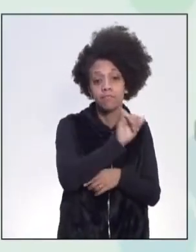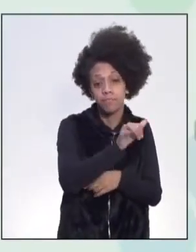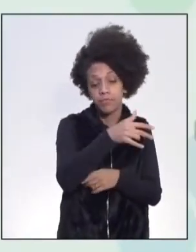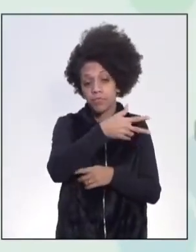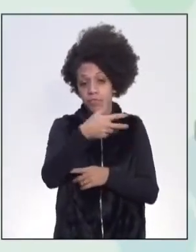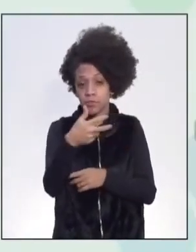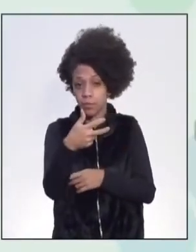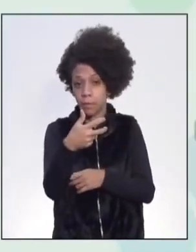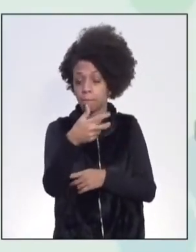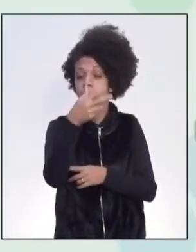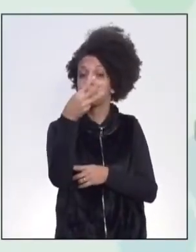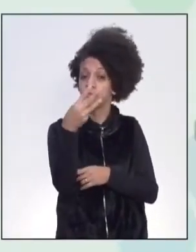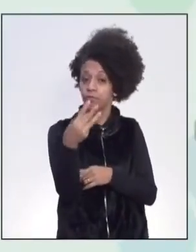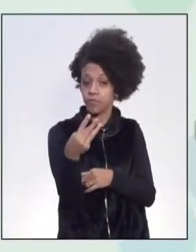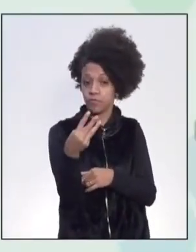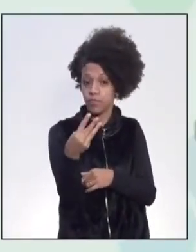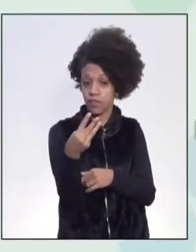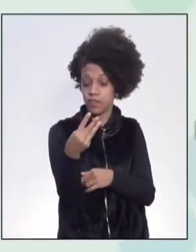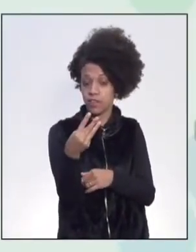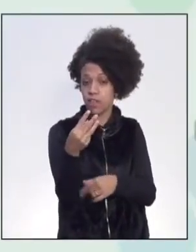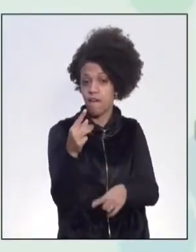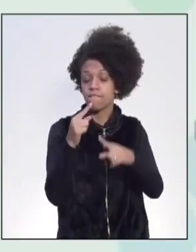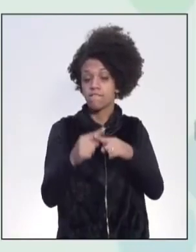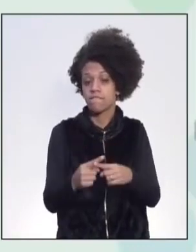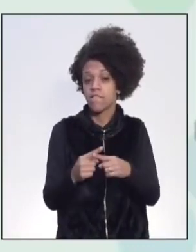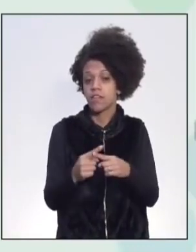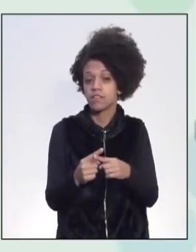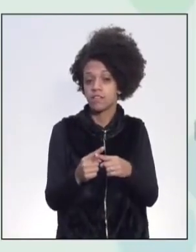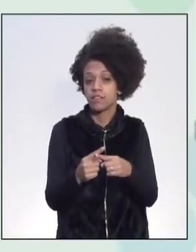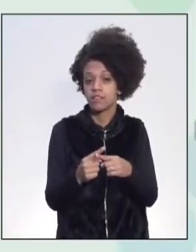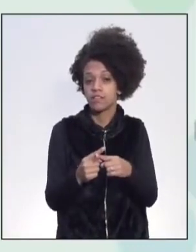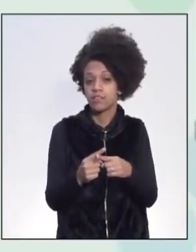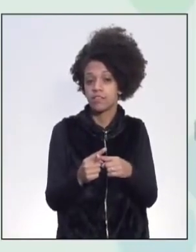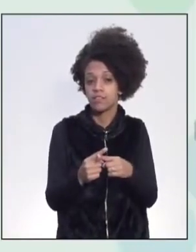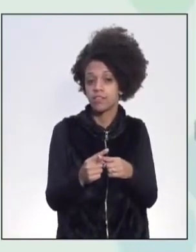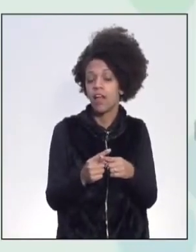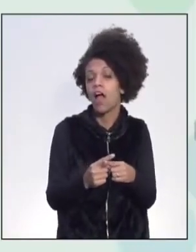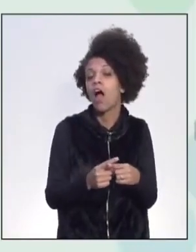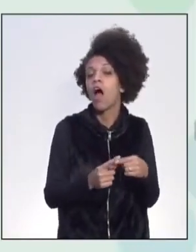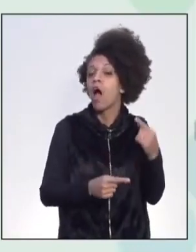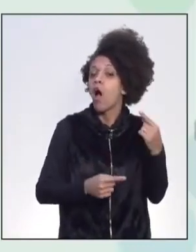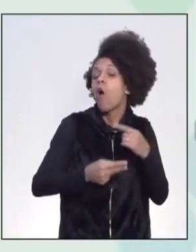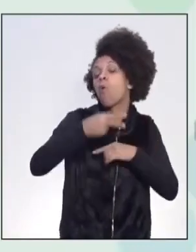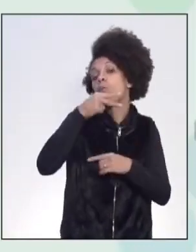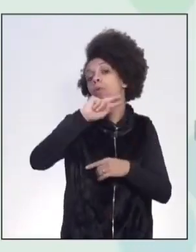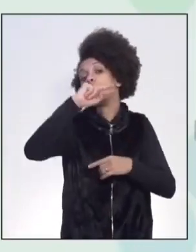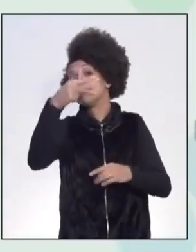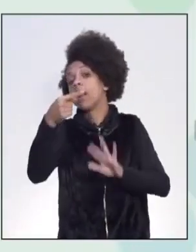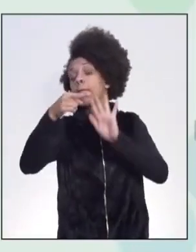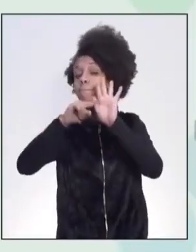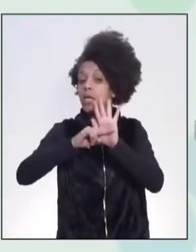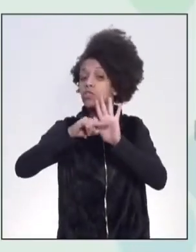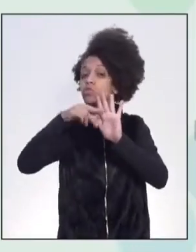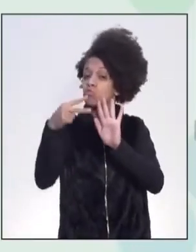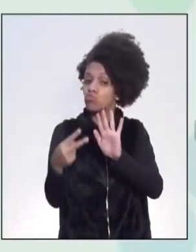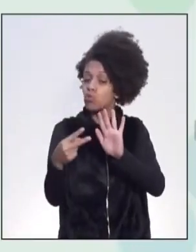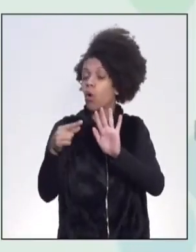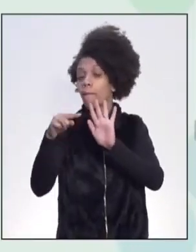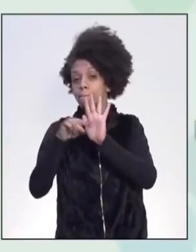3 aqui na frente... ia desenvolver o produto notável. Lembra? Quadrado do primeiro, menos 2 vezes o primeiro, vezes